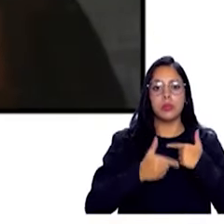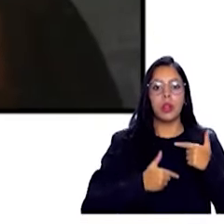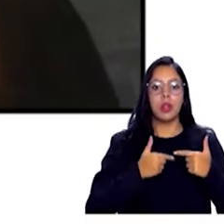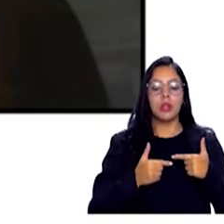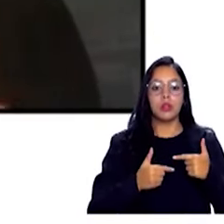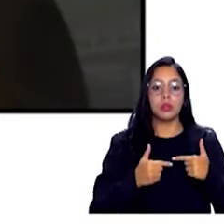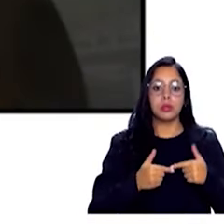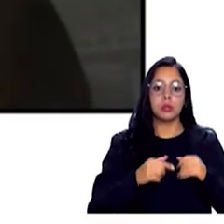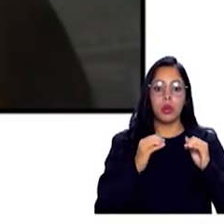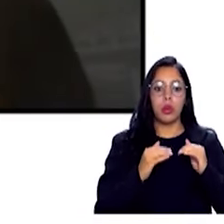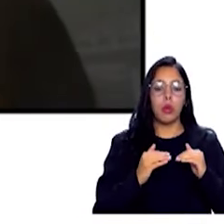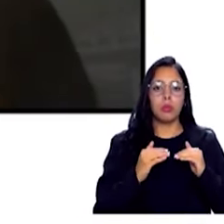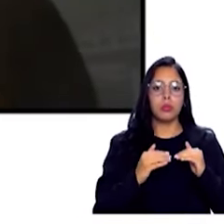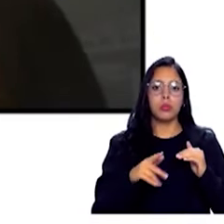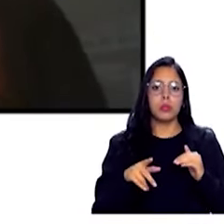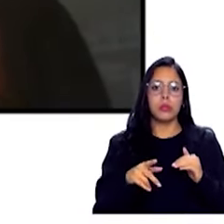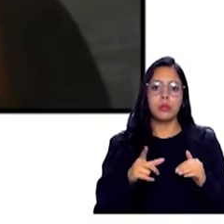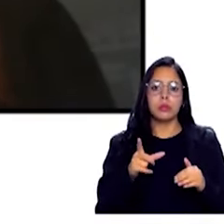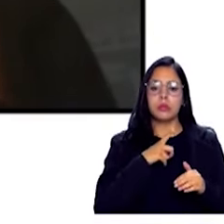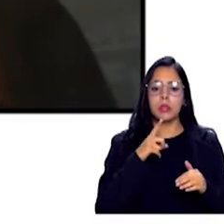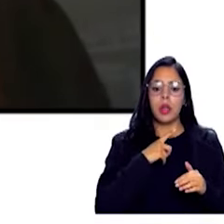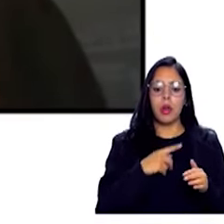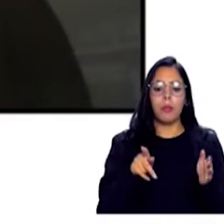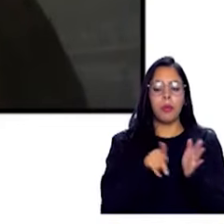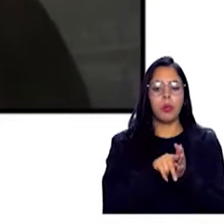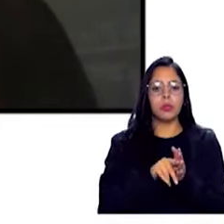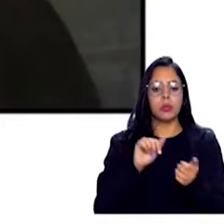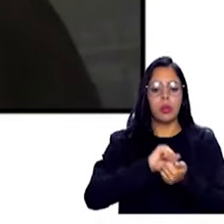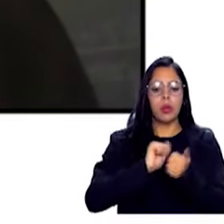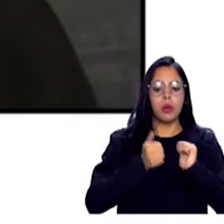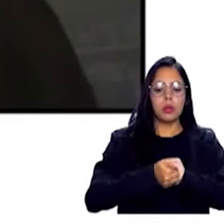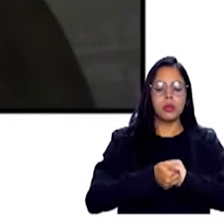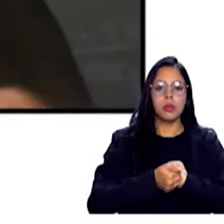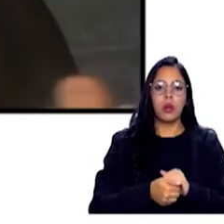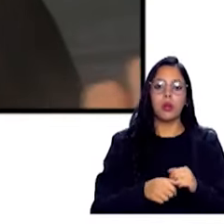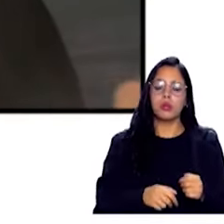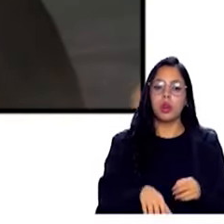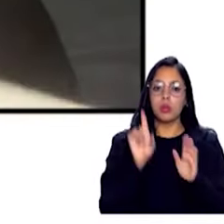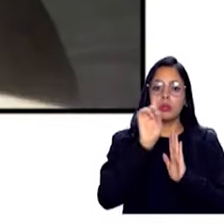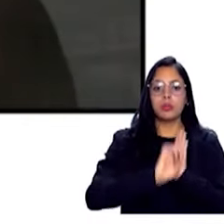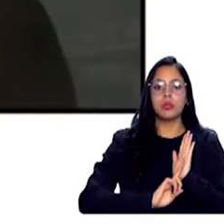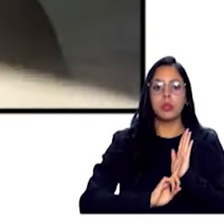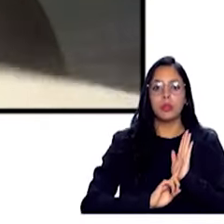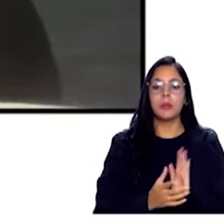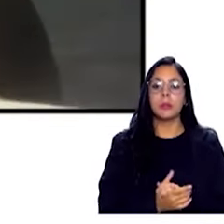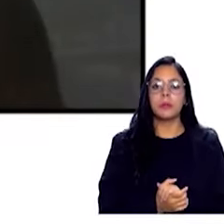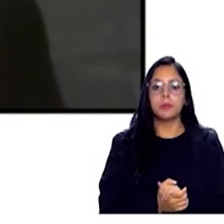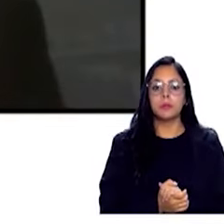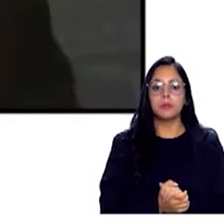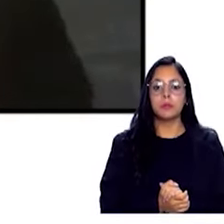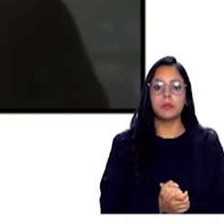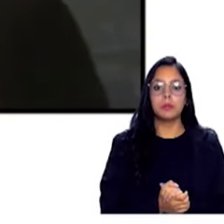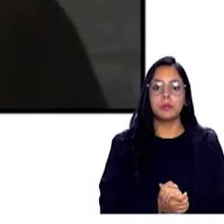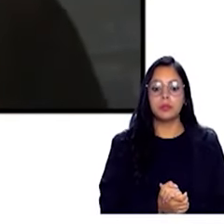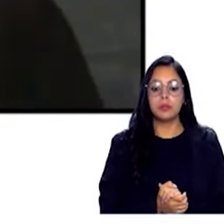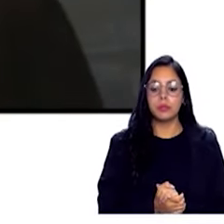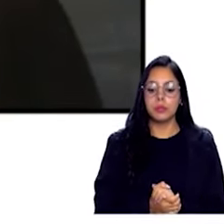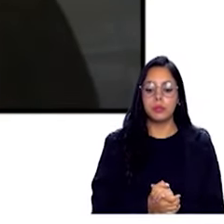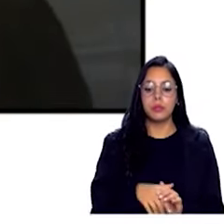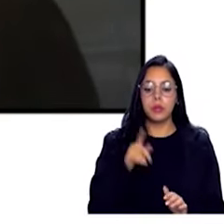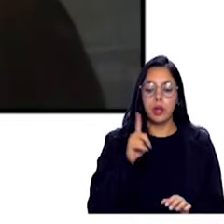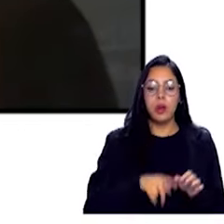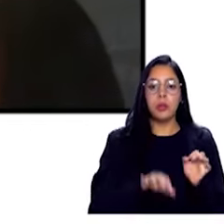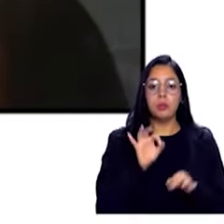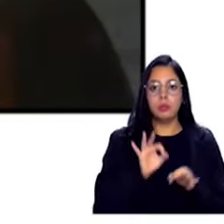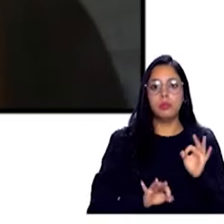é do que fazer adequação da decisão ao direito posto né e e acho que verdade